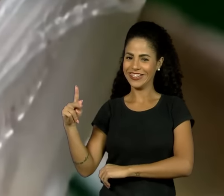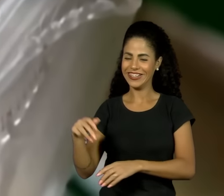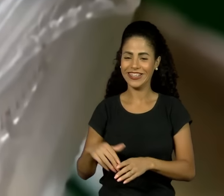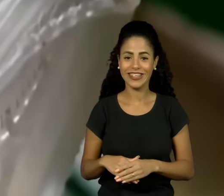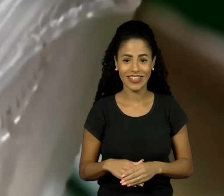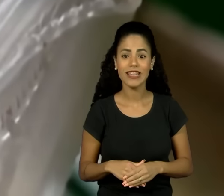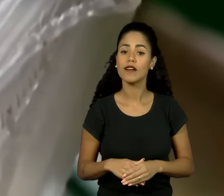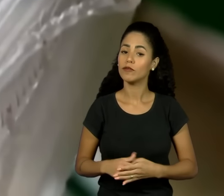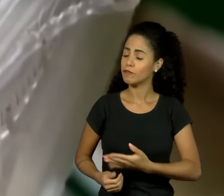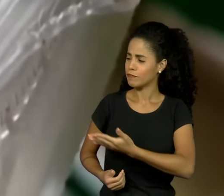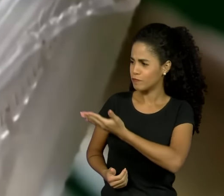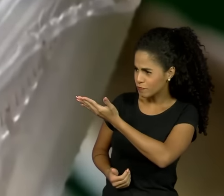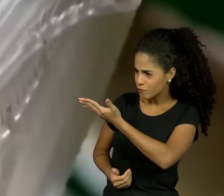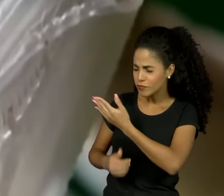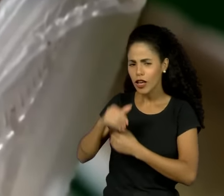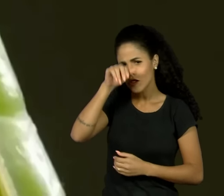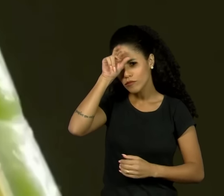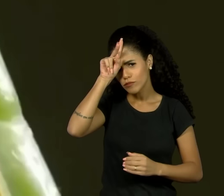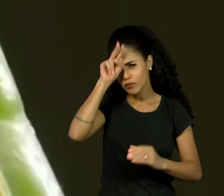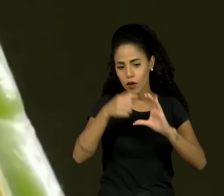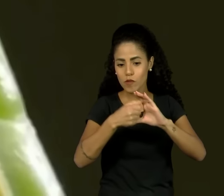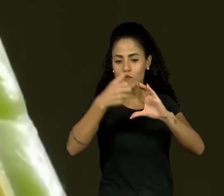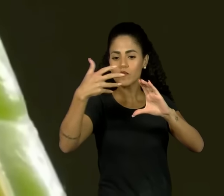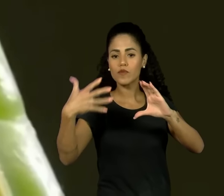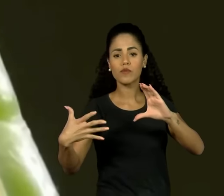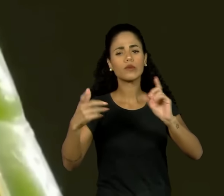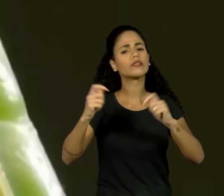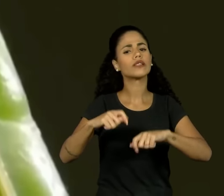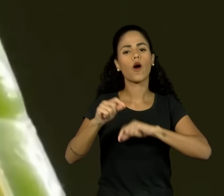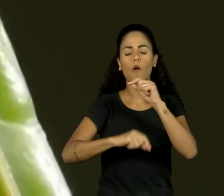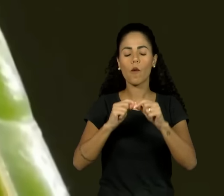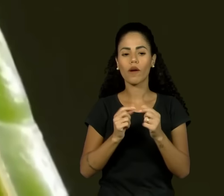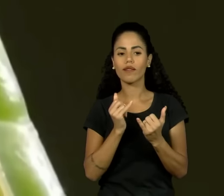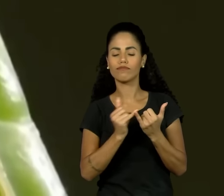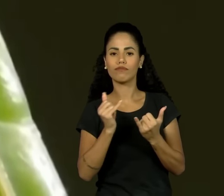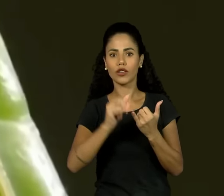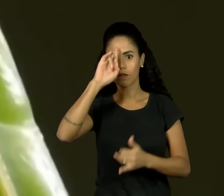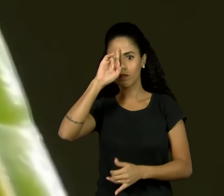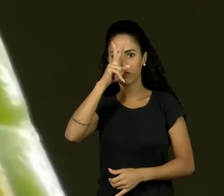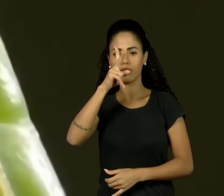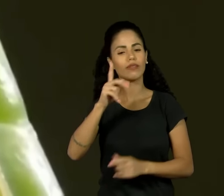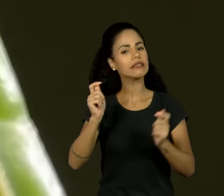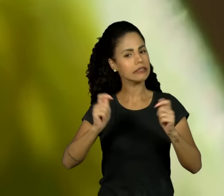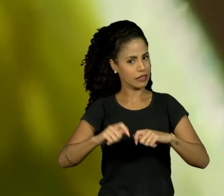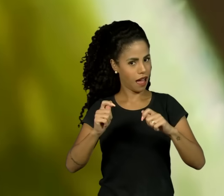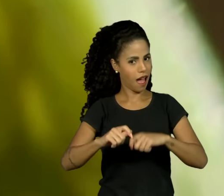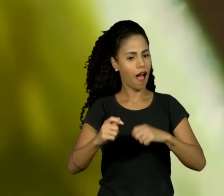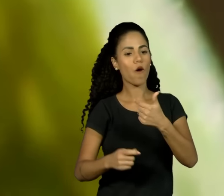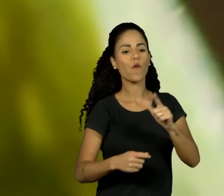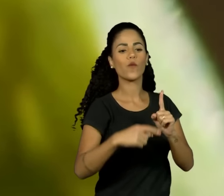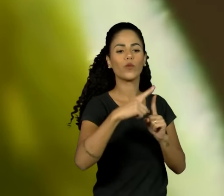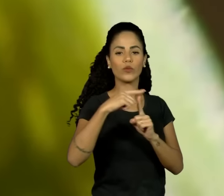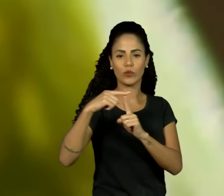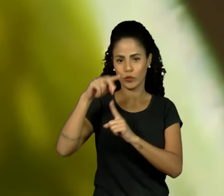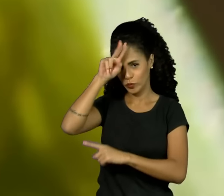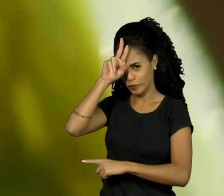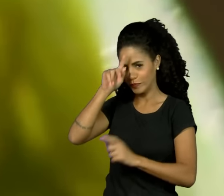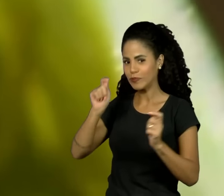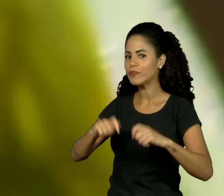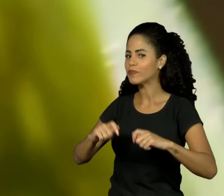Um organismo que possui características que possibilitam confundi-lo com indivíduos de outra espécie.